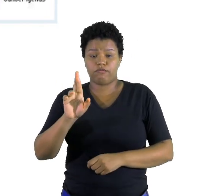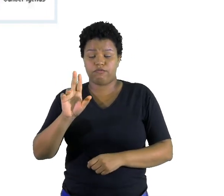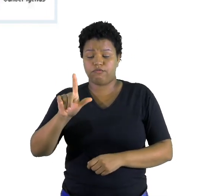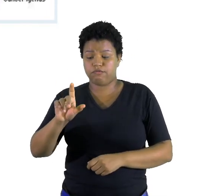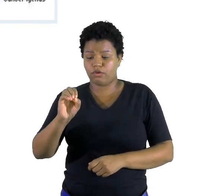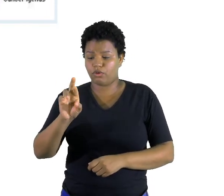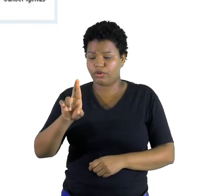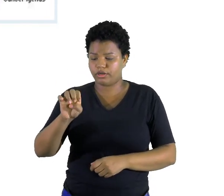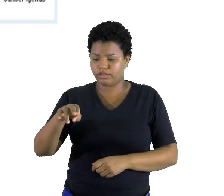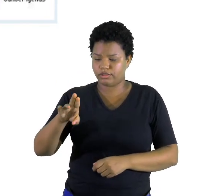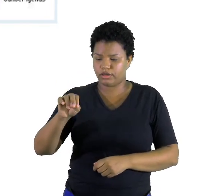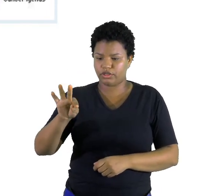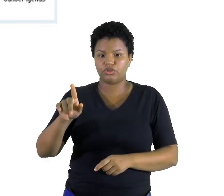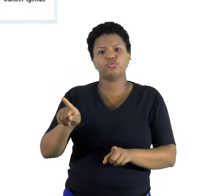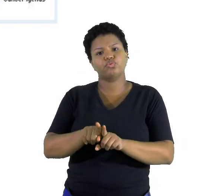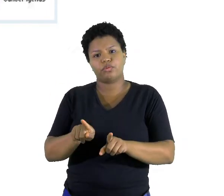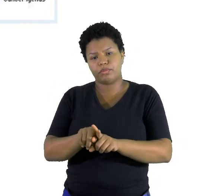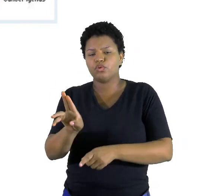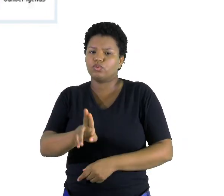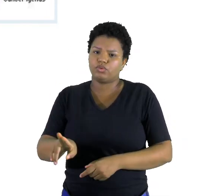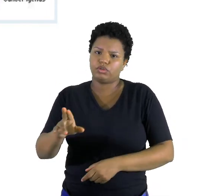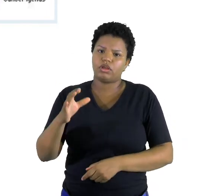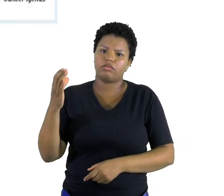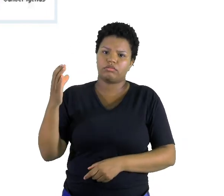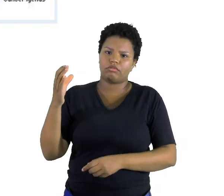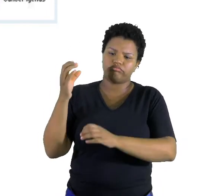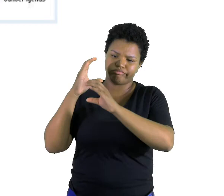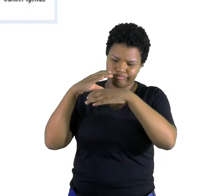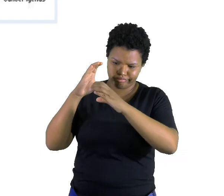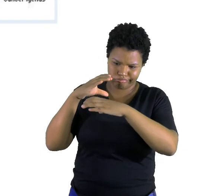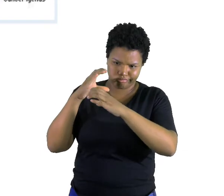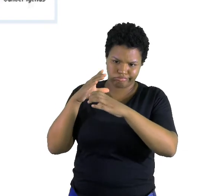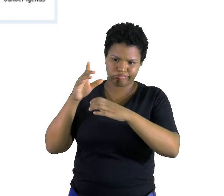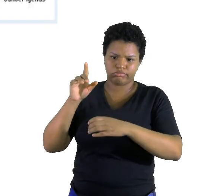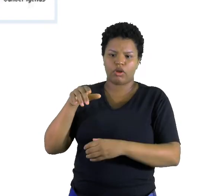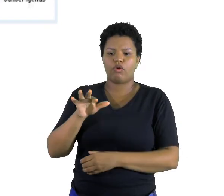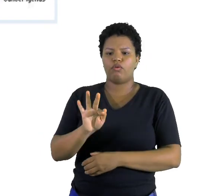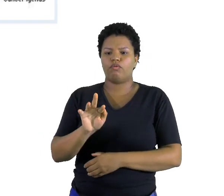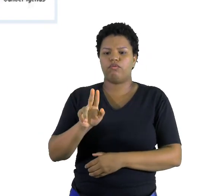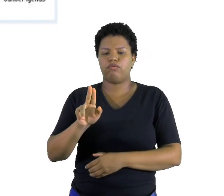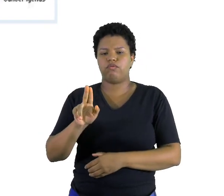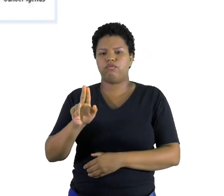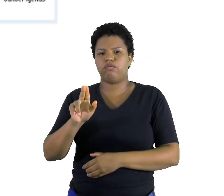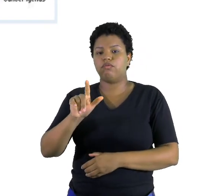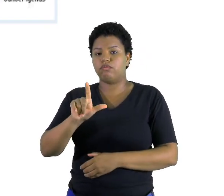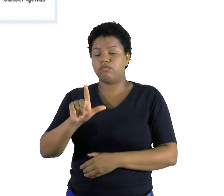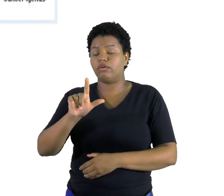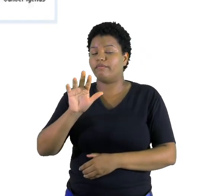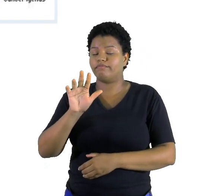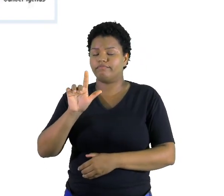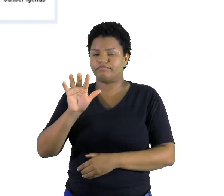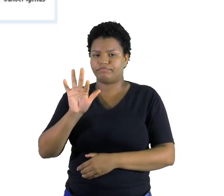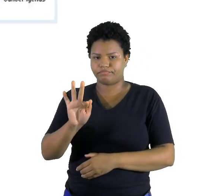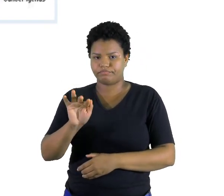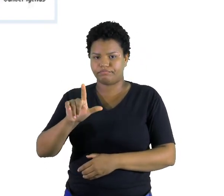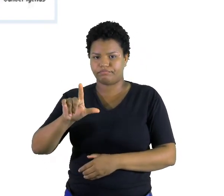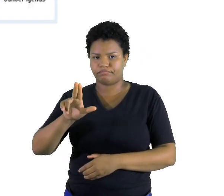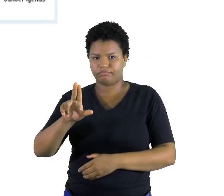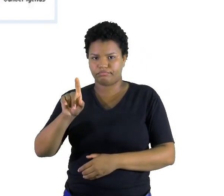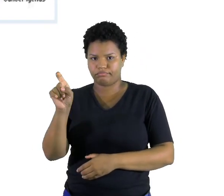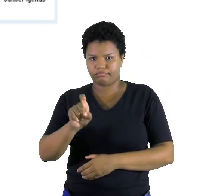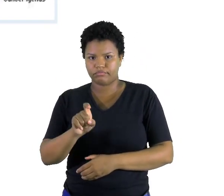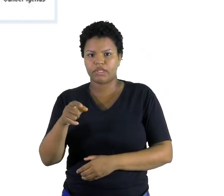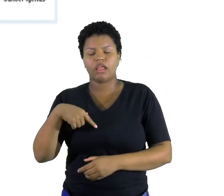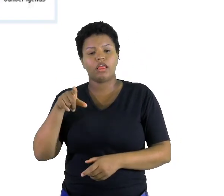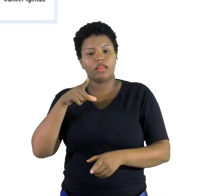em alguns laboratórios, que são os fluxos, certo? A gente tem o raio-x, usado para